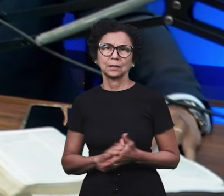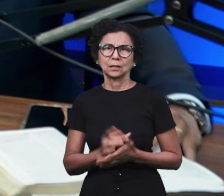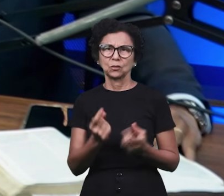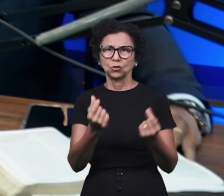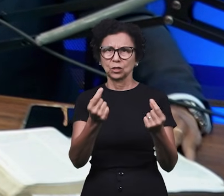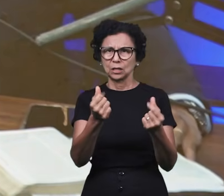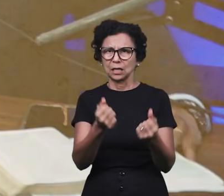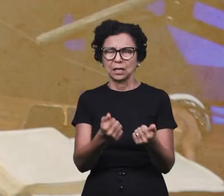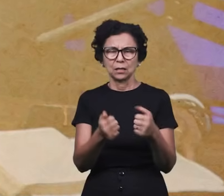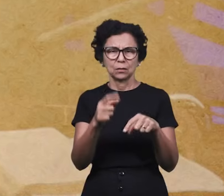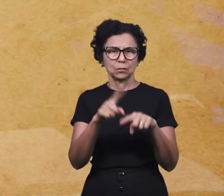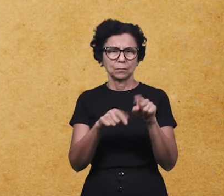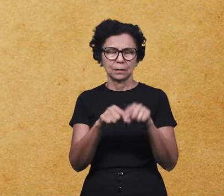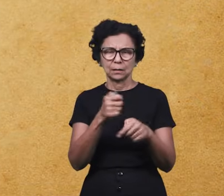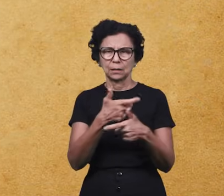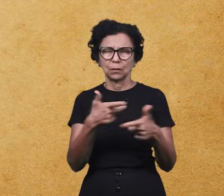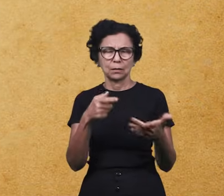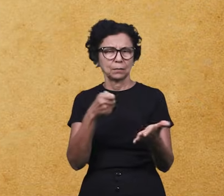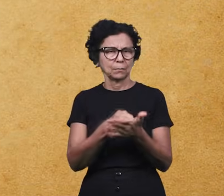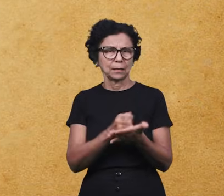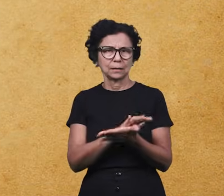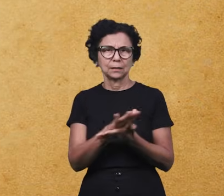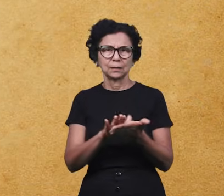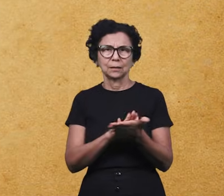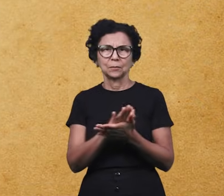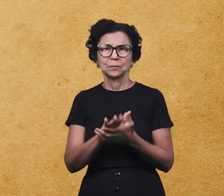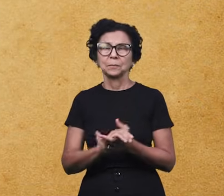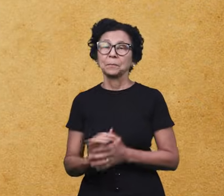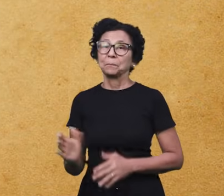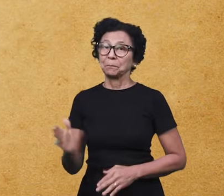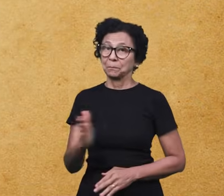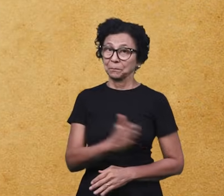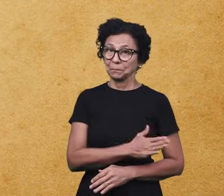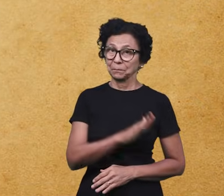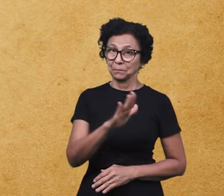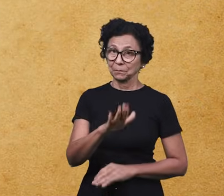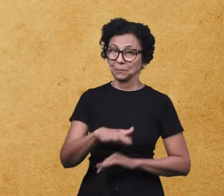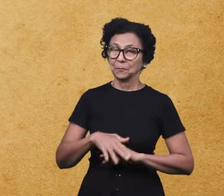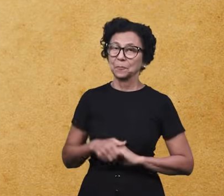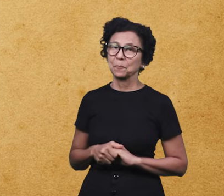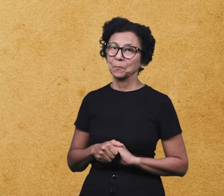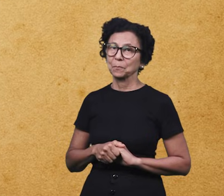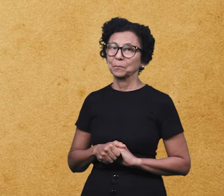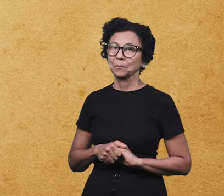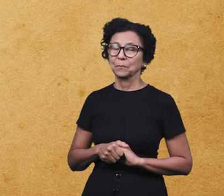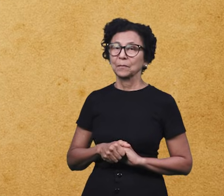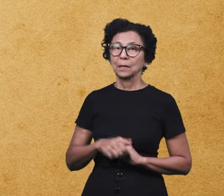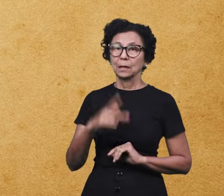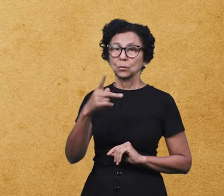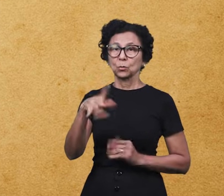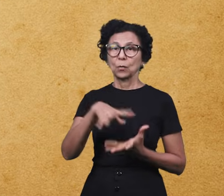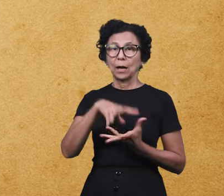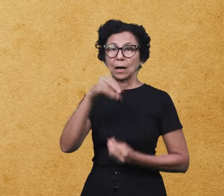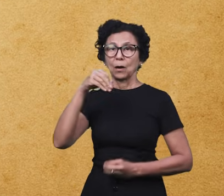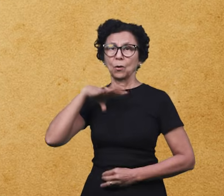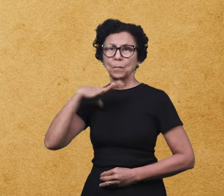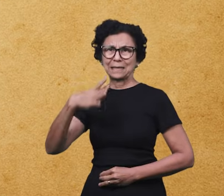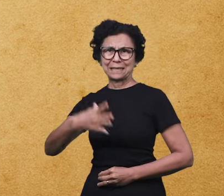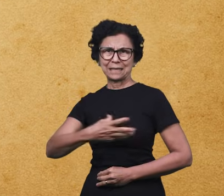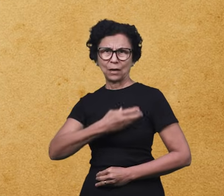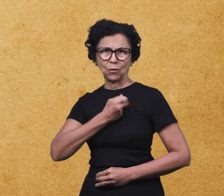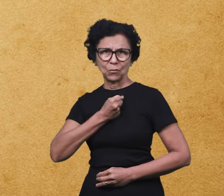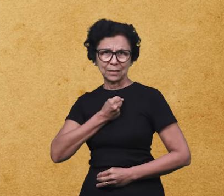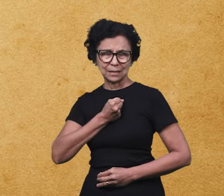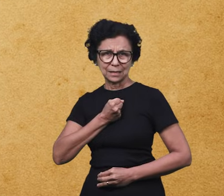Salmo 49, verso 8, que diz assim: pois a redenção, ou resgate da sua alma é